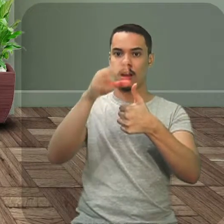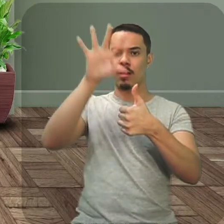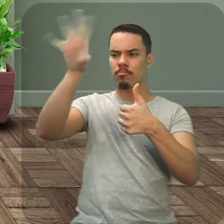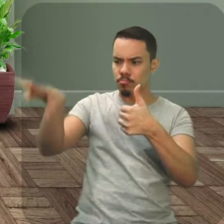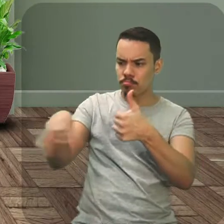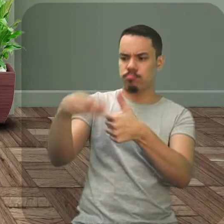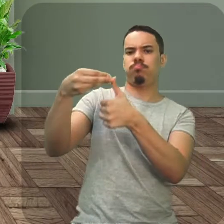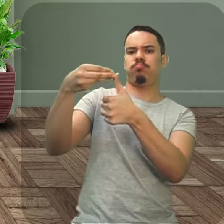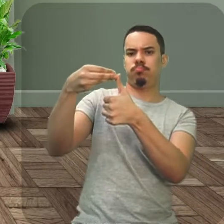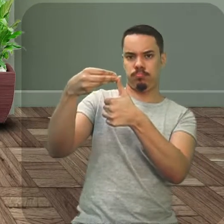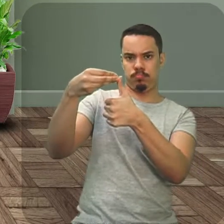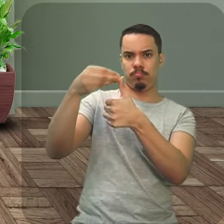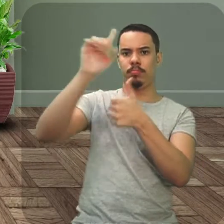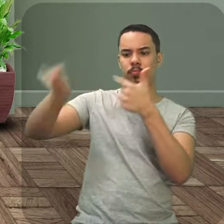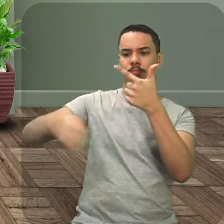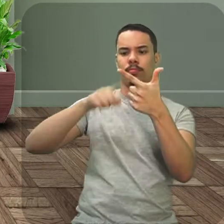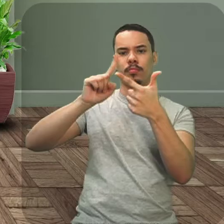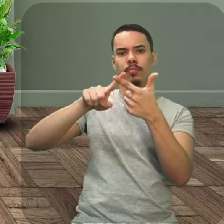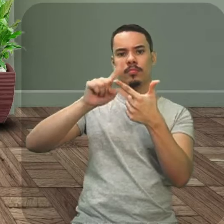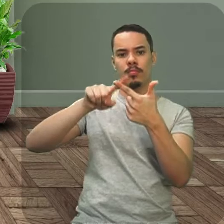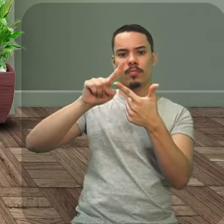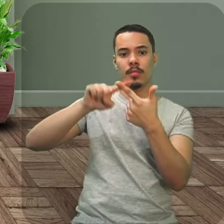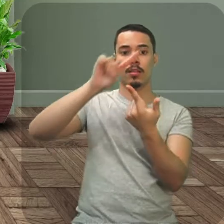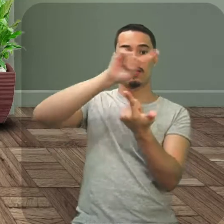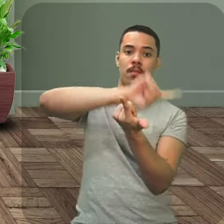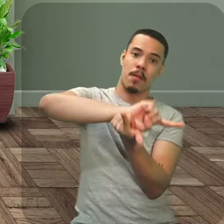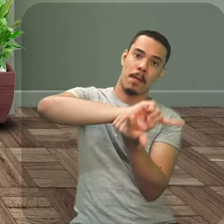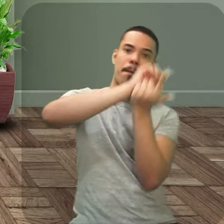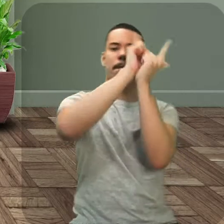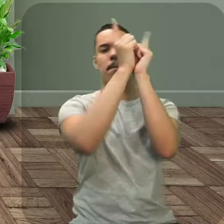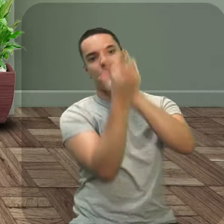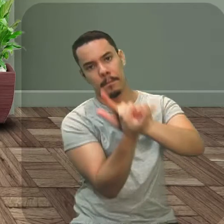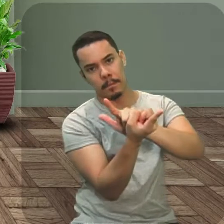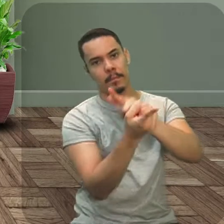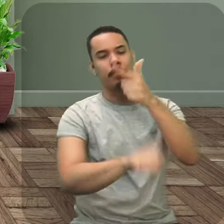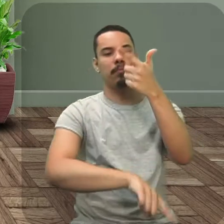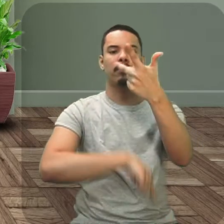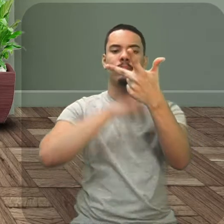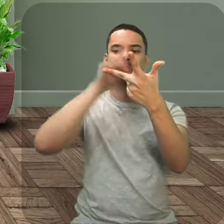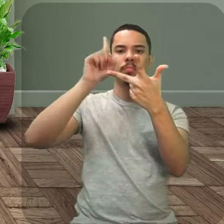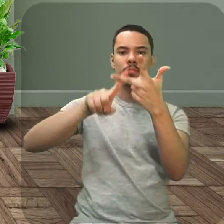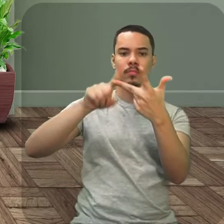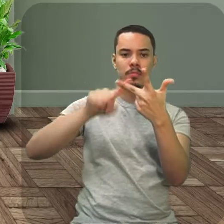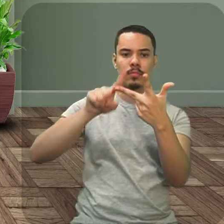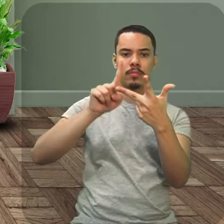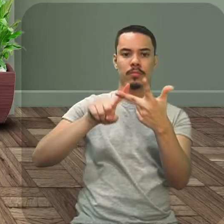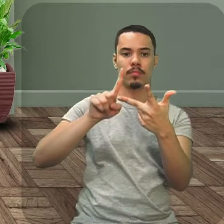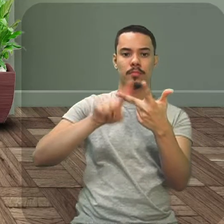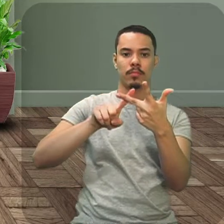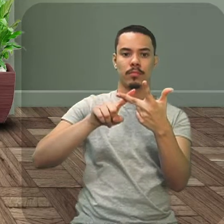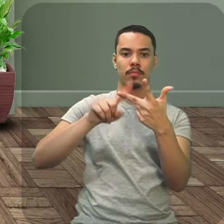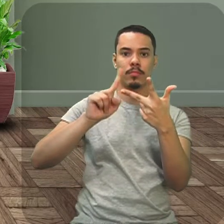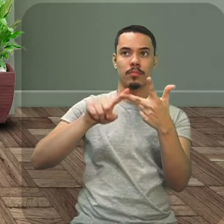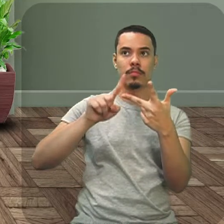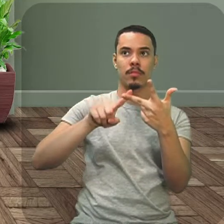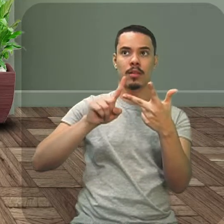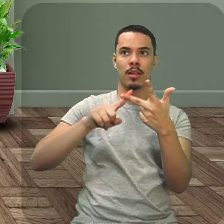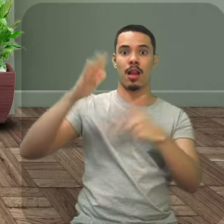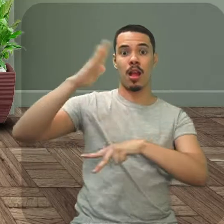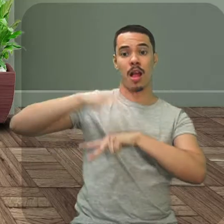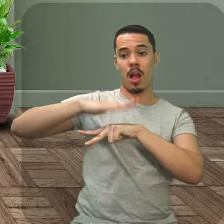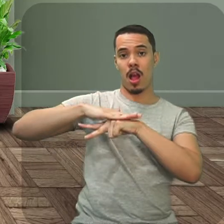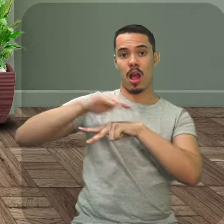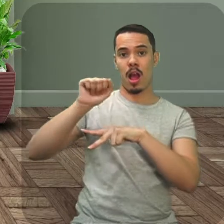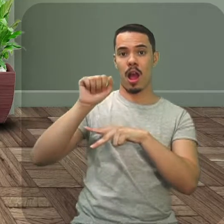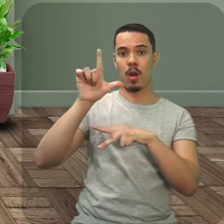de soma adversa ativa ou posição alternativa Japão próprio